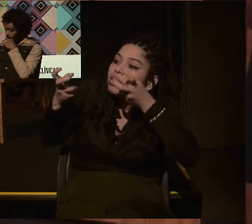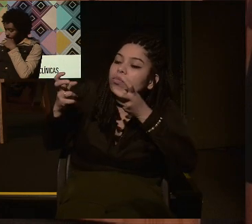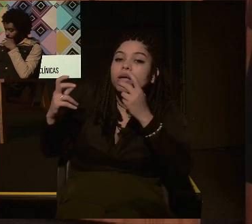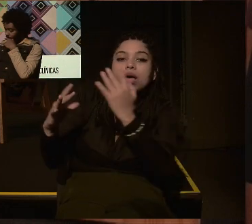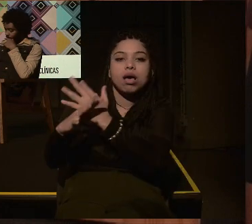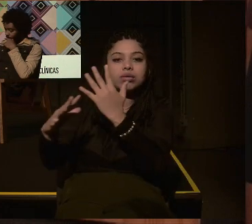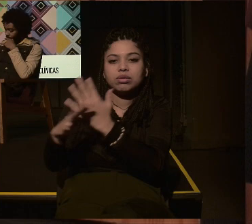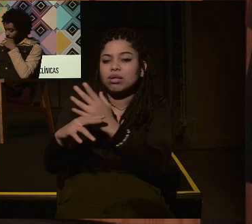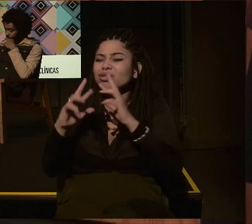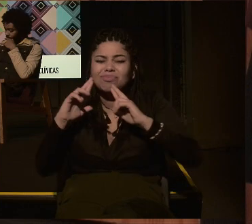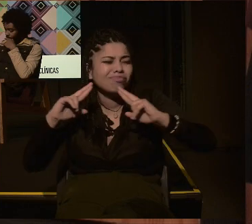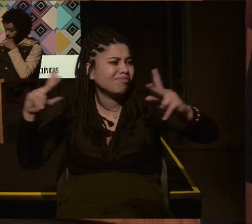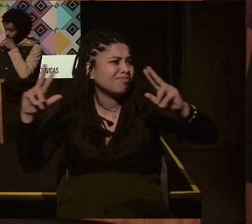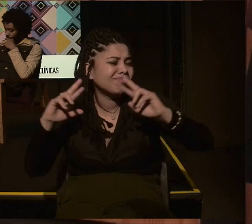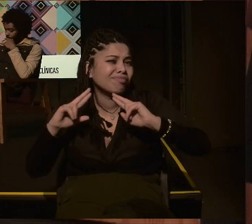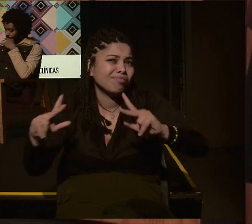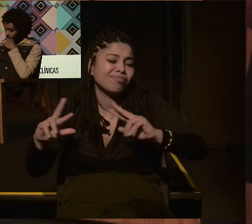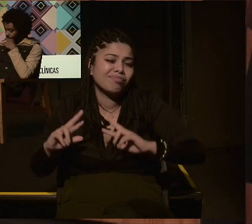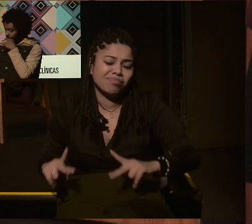Uma cidade